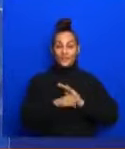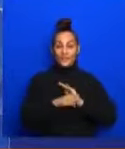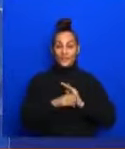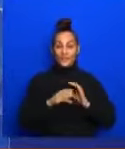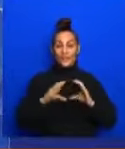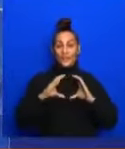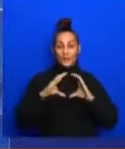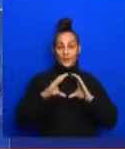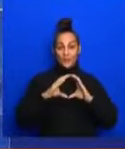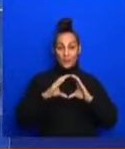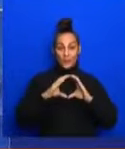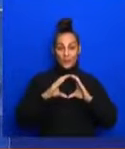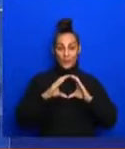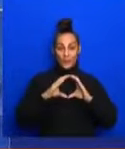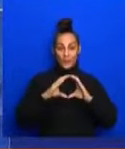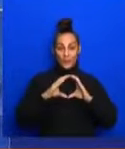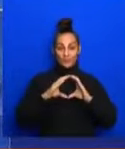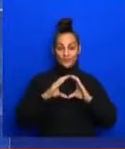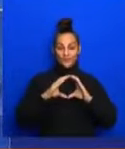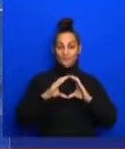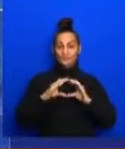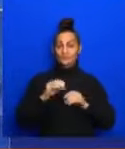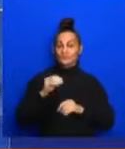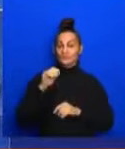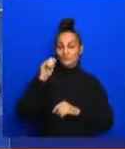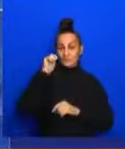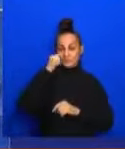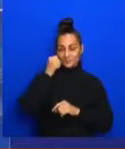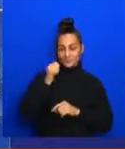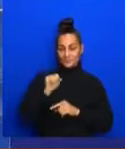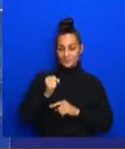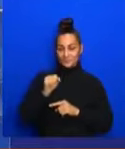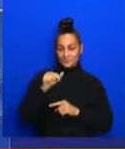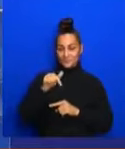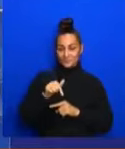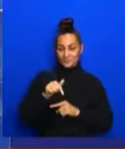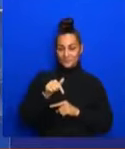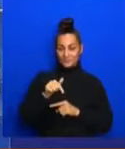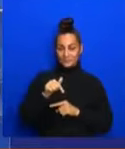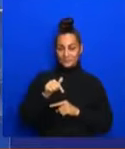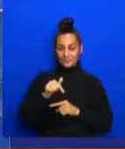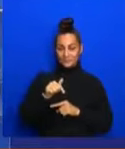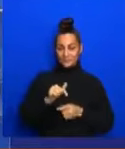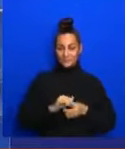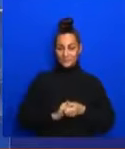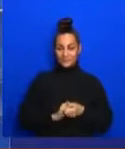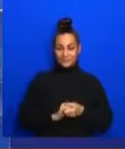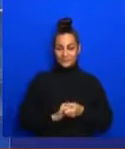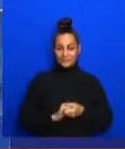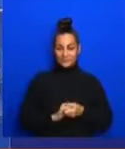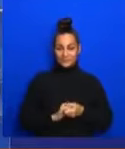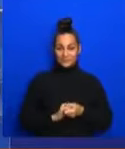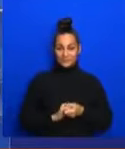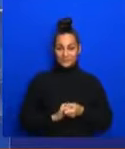Lotomania. Bola preta 87. Preta número 87.